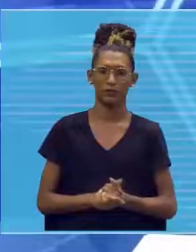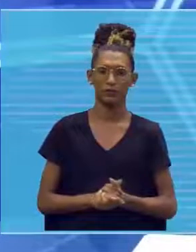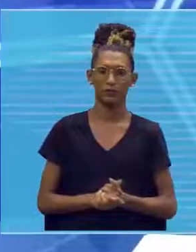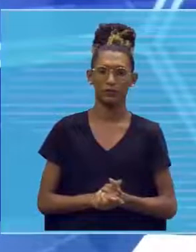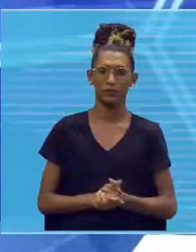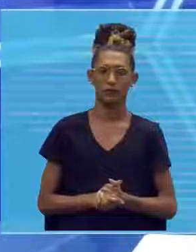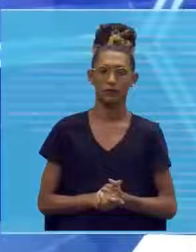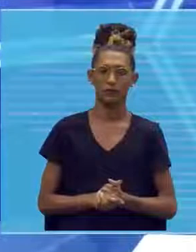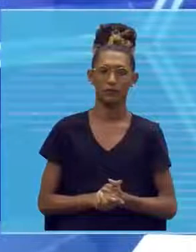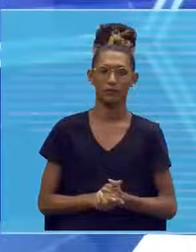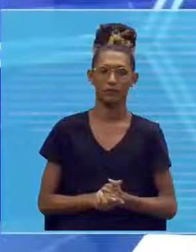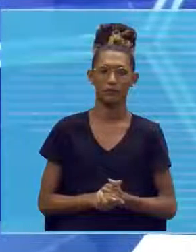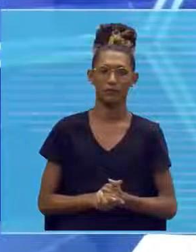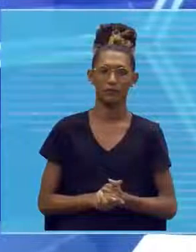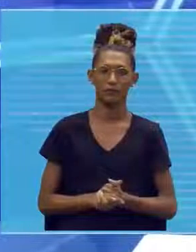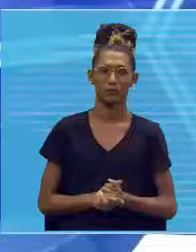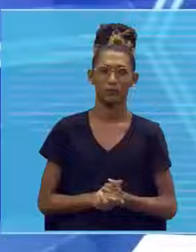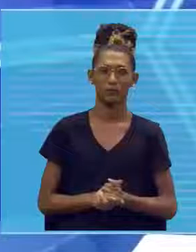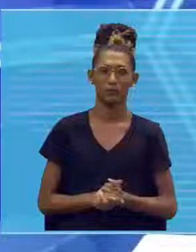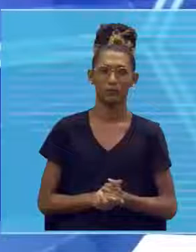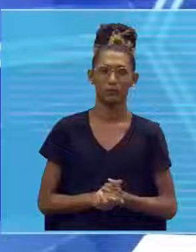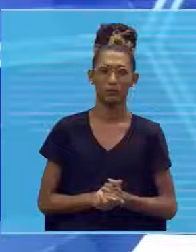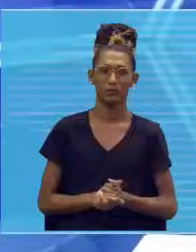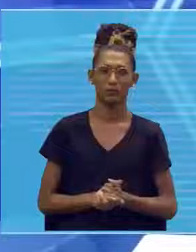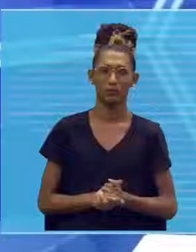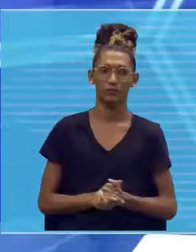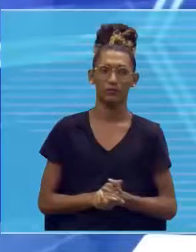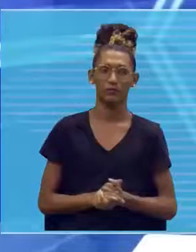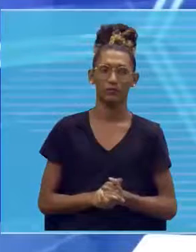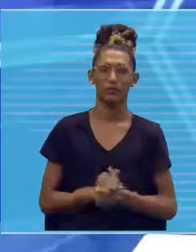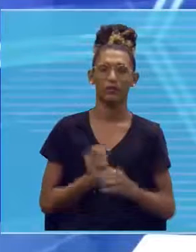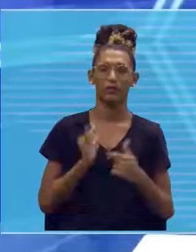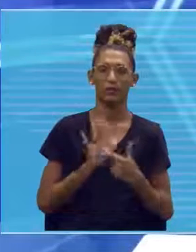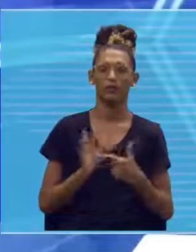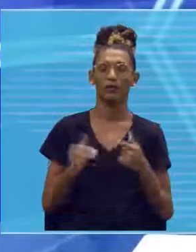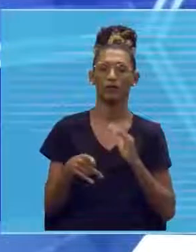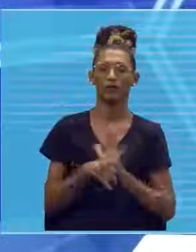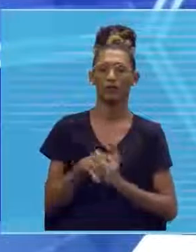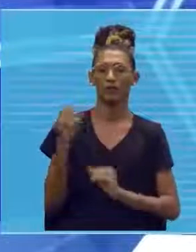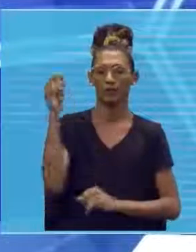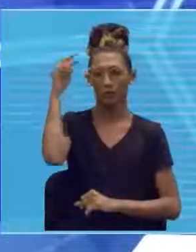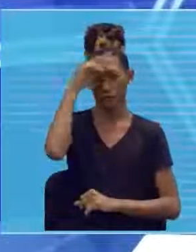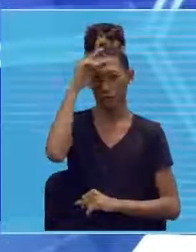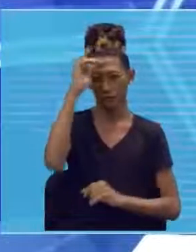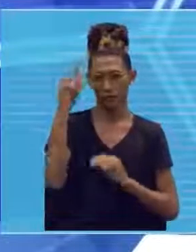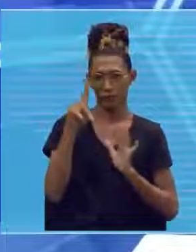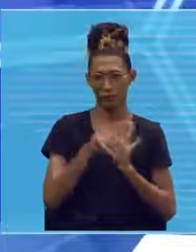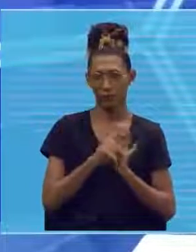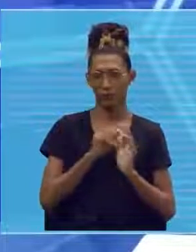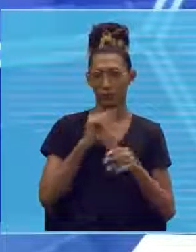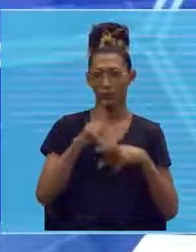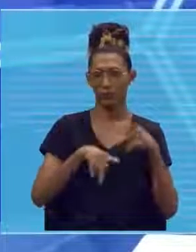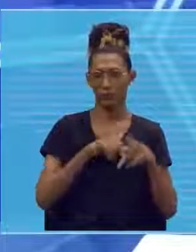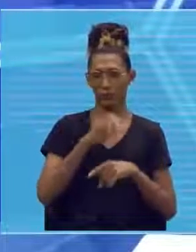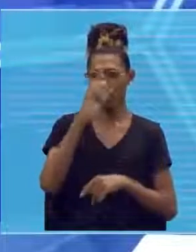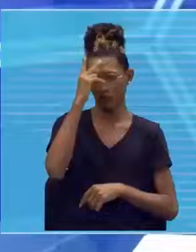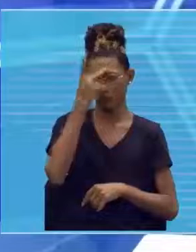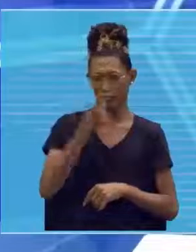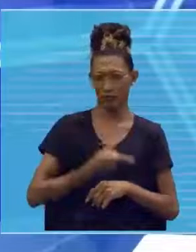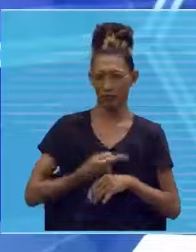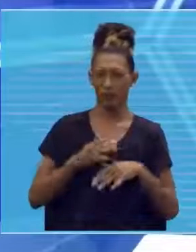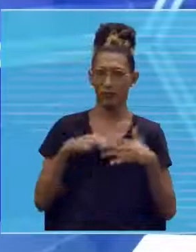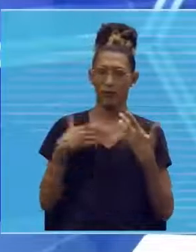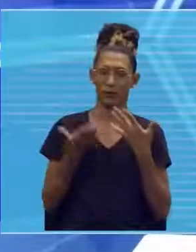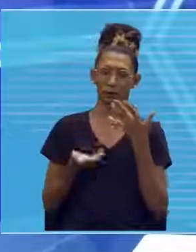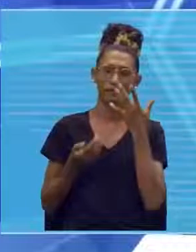E aí e a própria história do surgimento e da humanidade né E aí